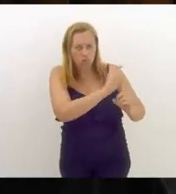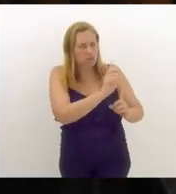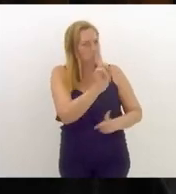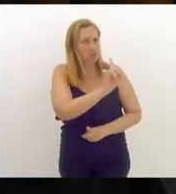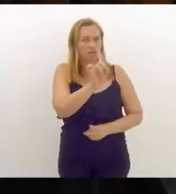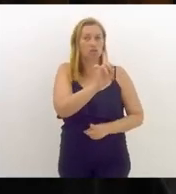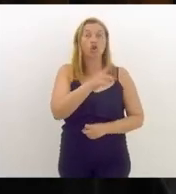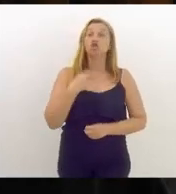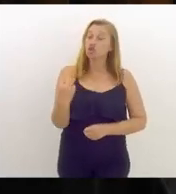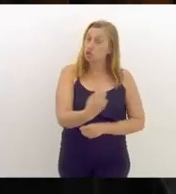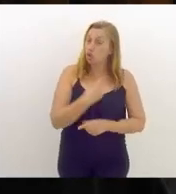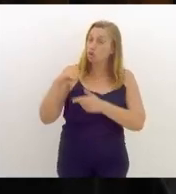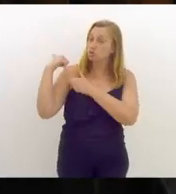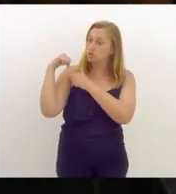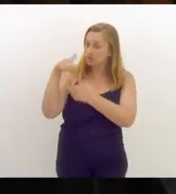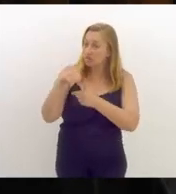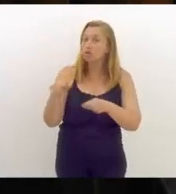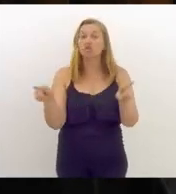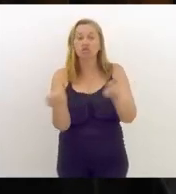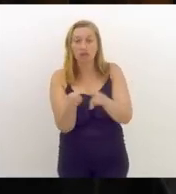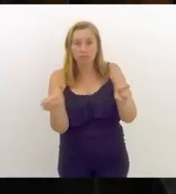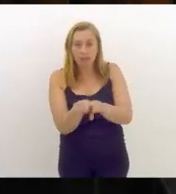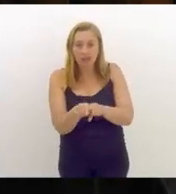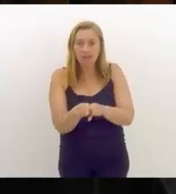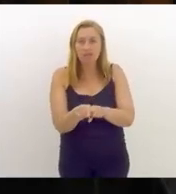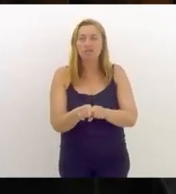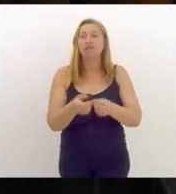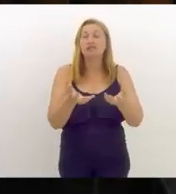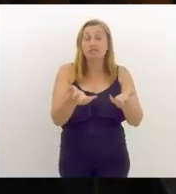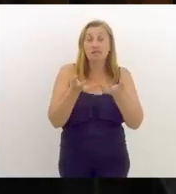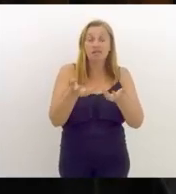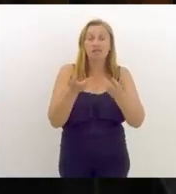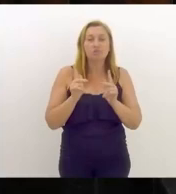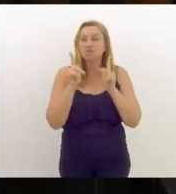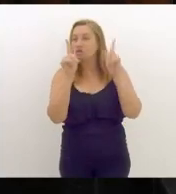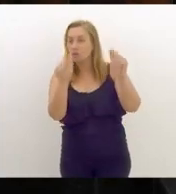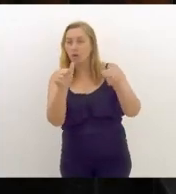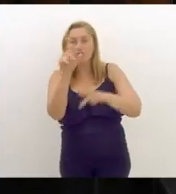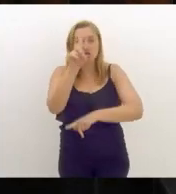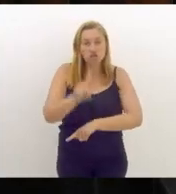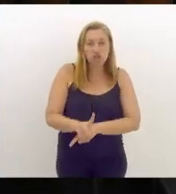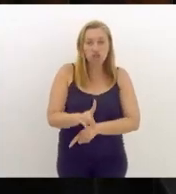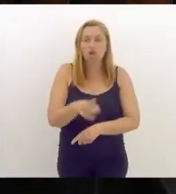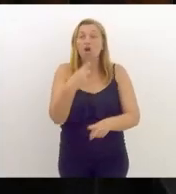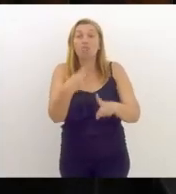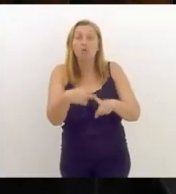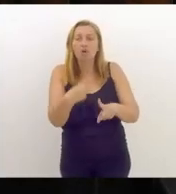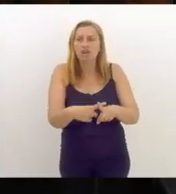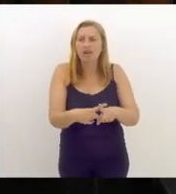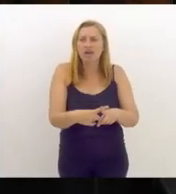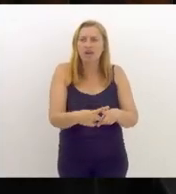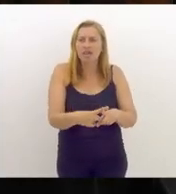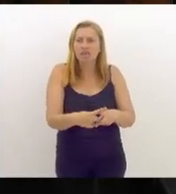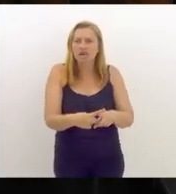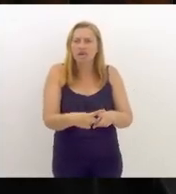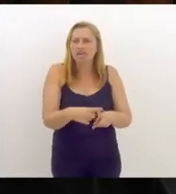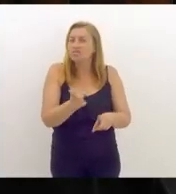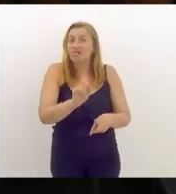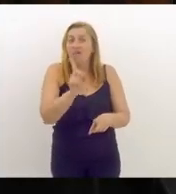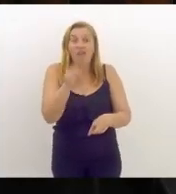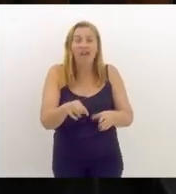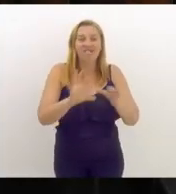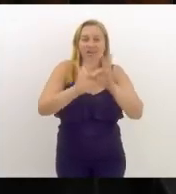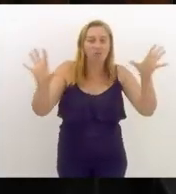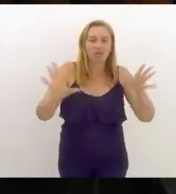nós conservadores também queremos os mesmos direitos porque senão isto não é